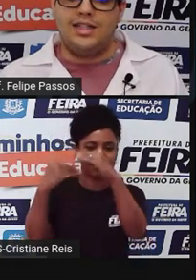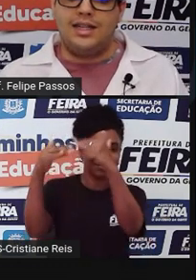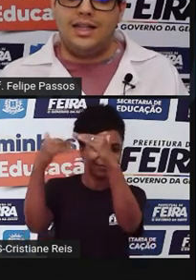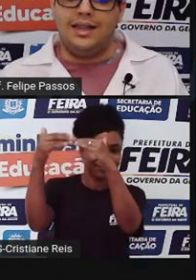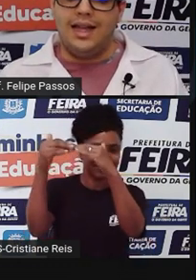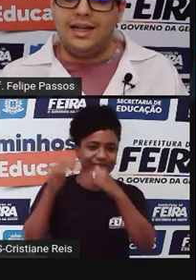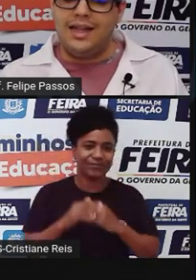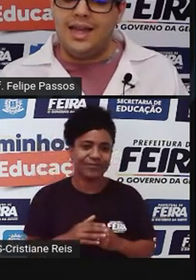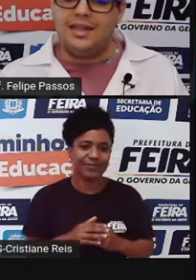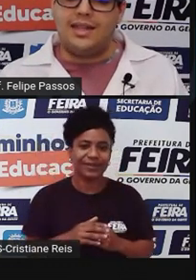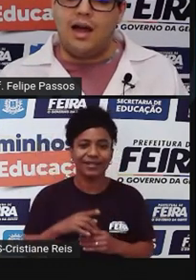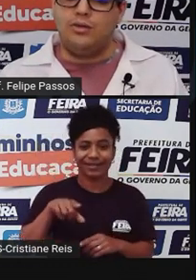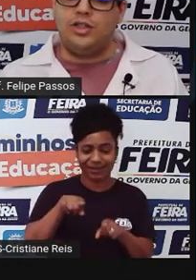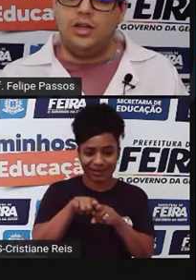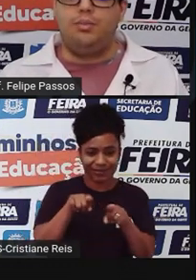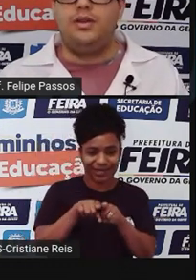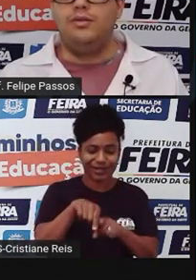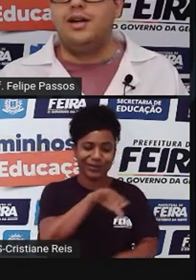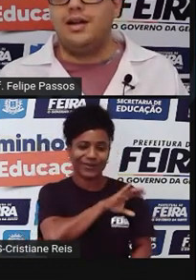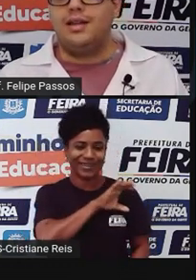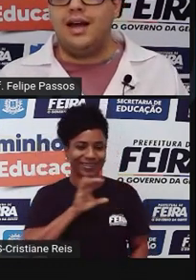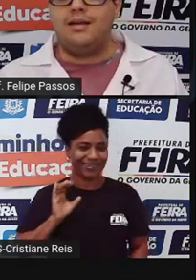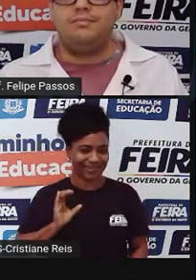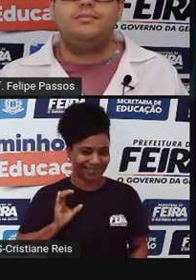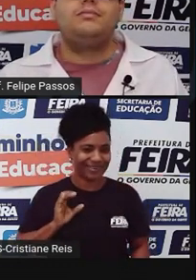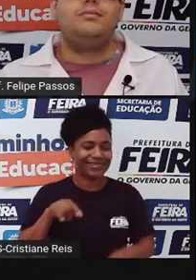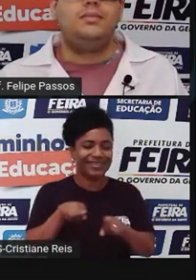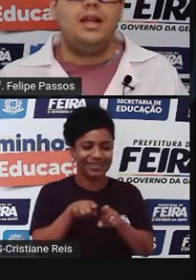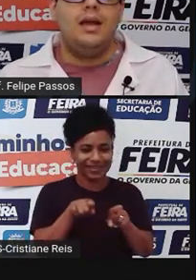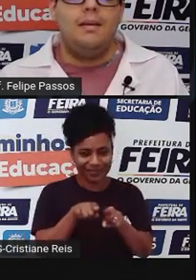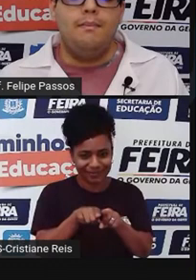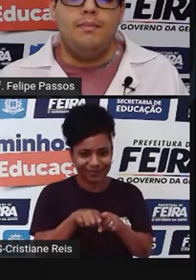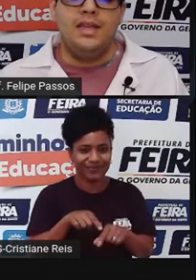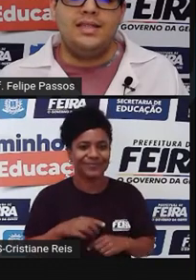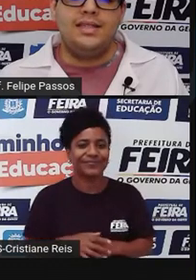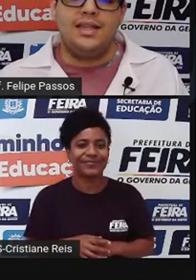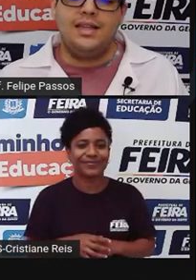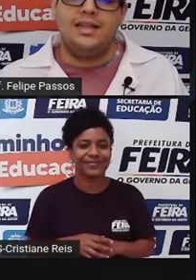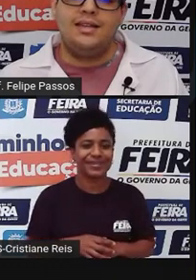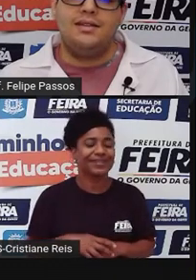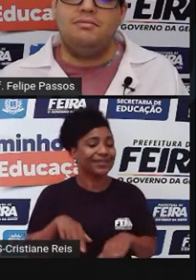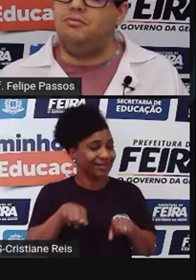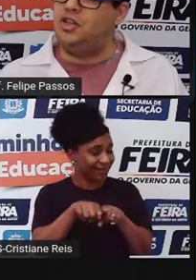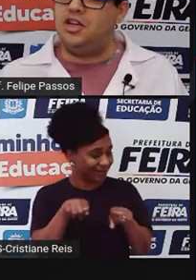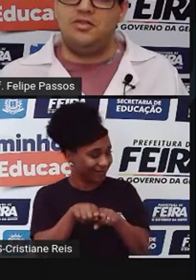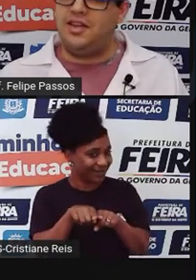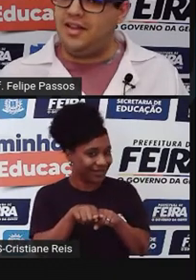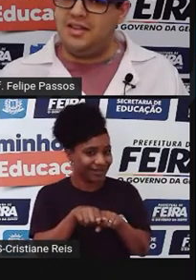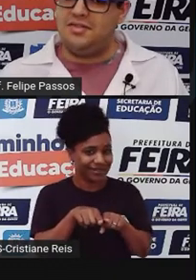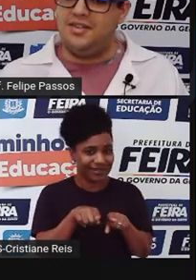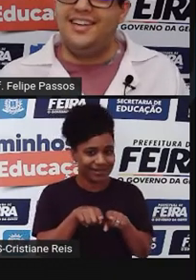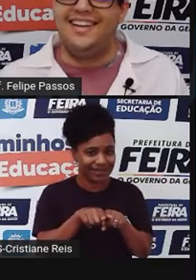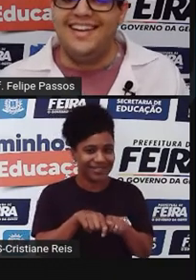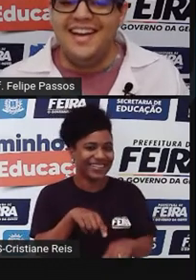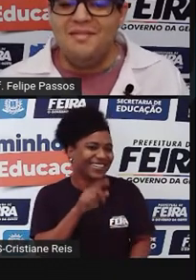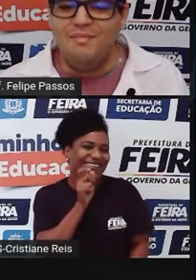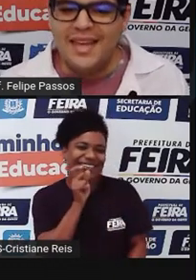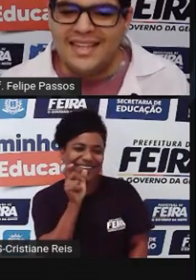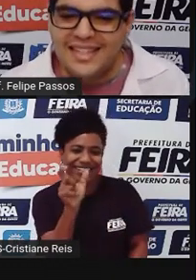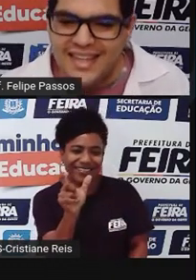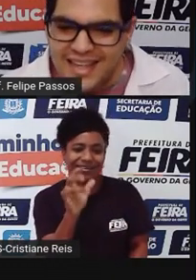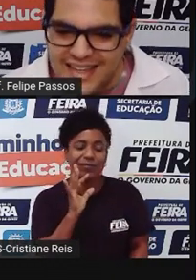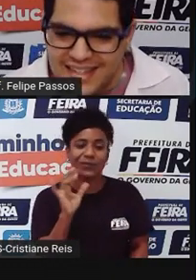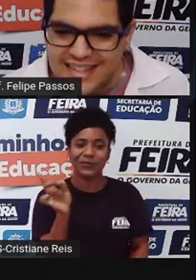cidade langley township no Canadá Oi Nice gente eu não sei falar isso não